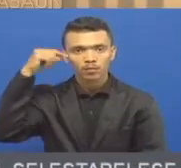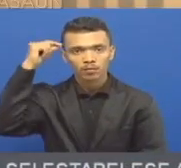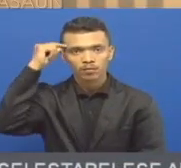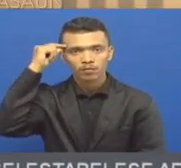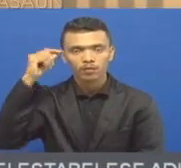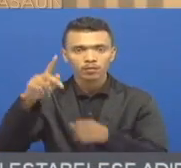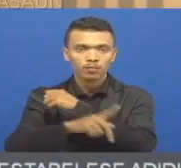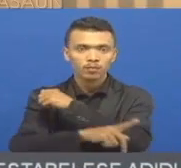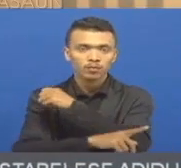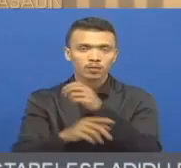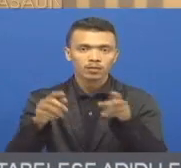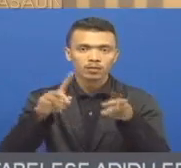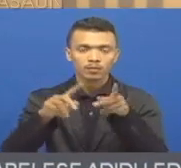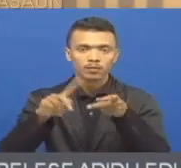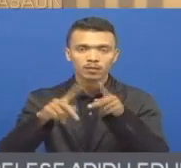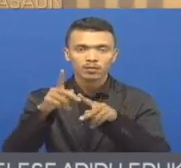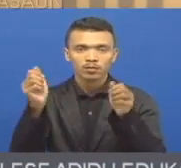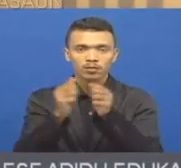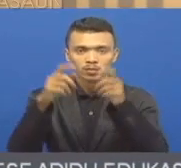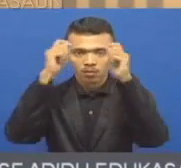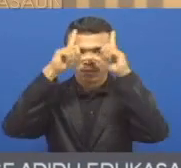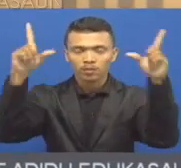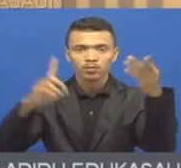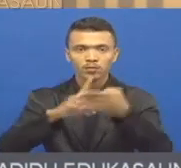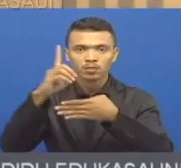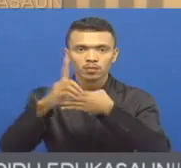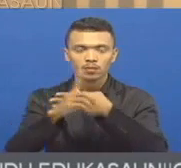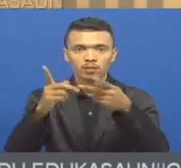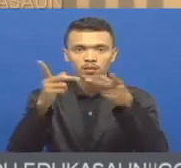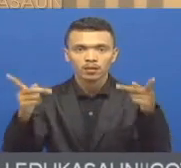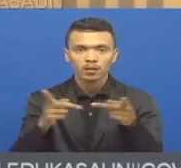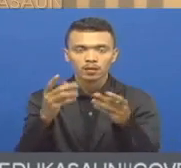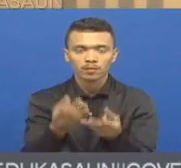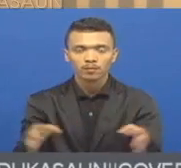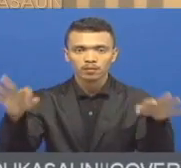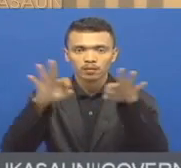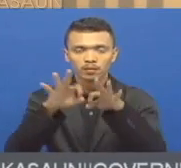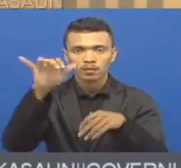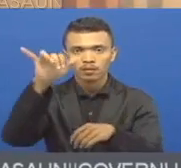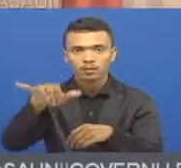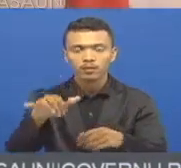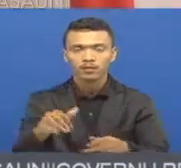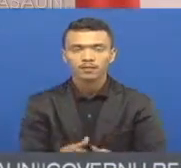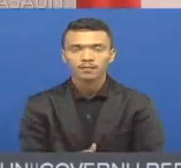Governo da República Portugal continua a cooperar com Timor-Leste e Rúria desenvolve a área prioritária, Sira.